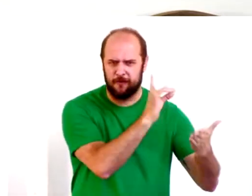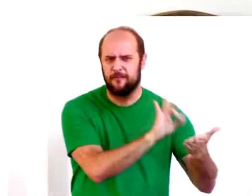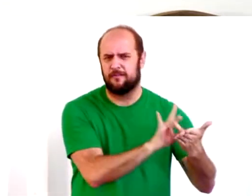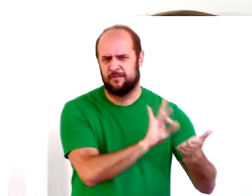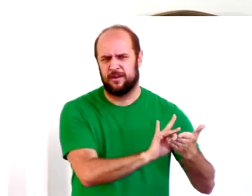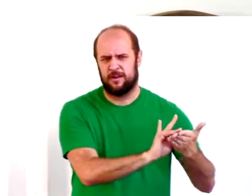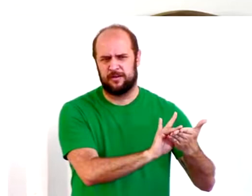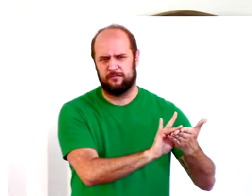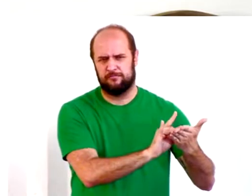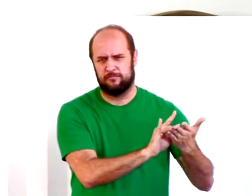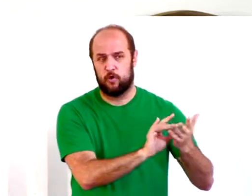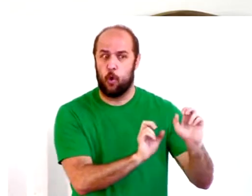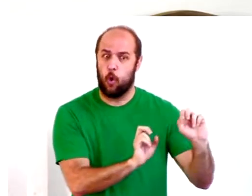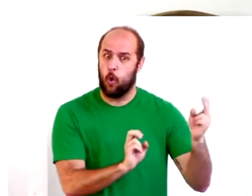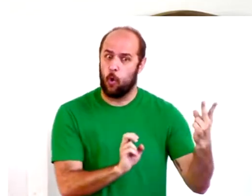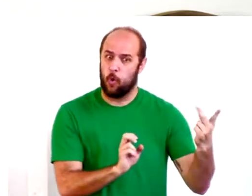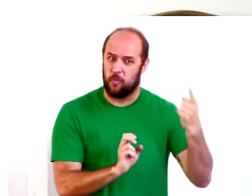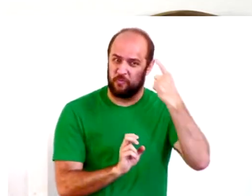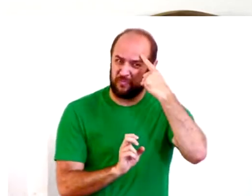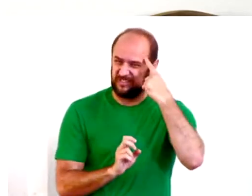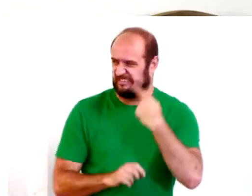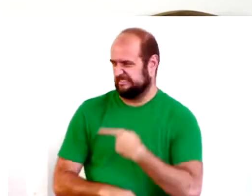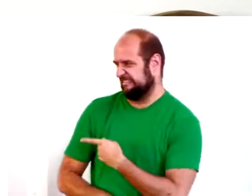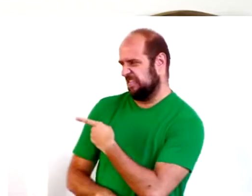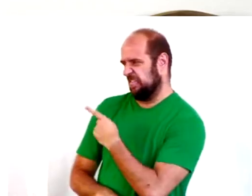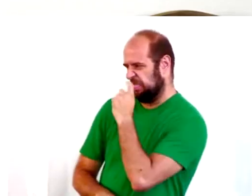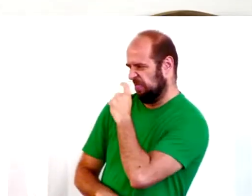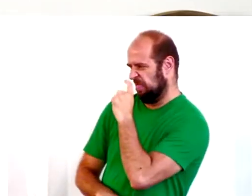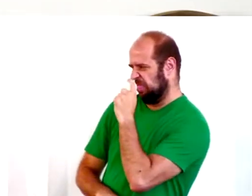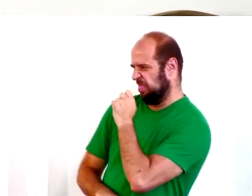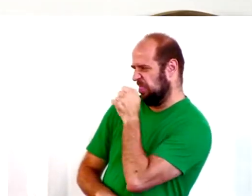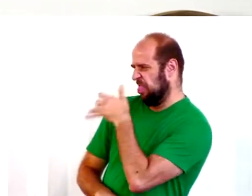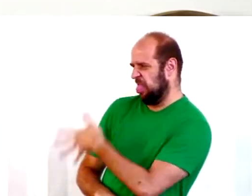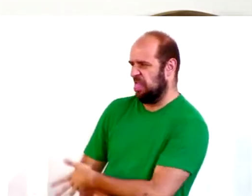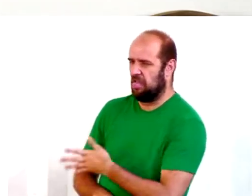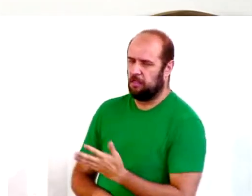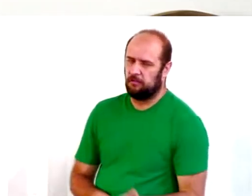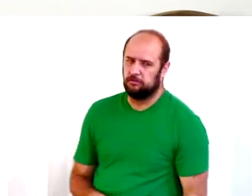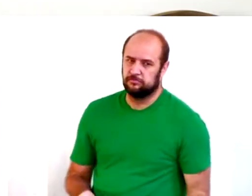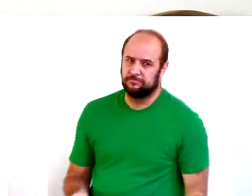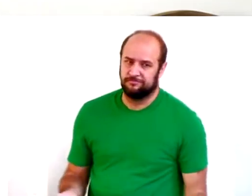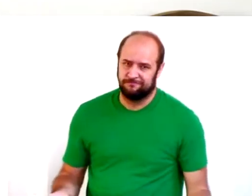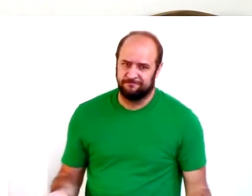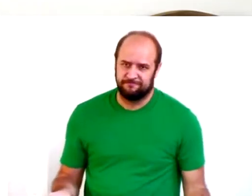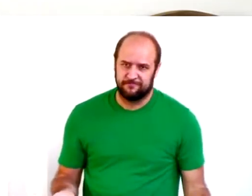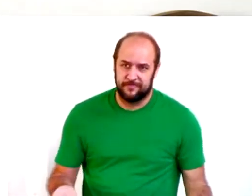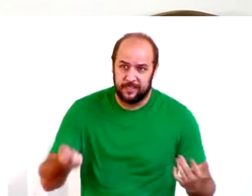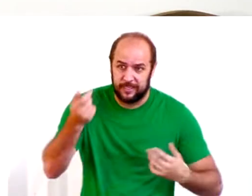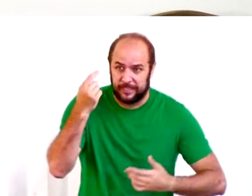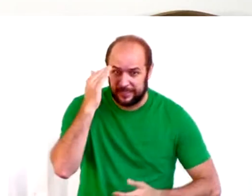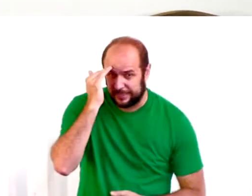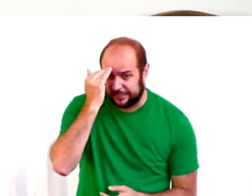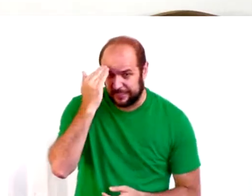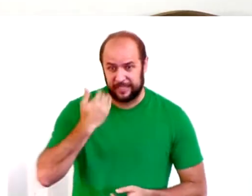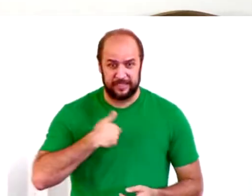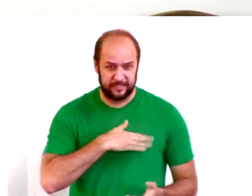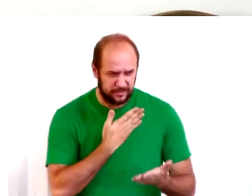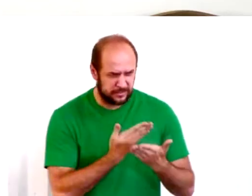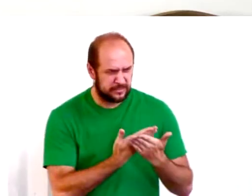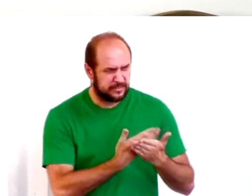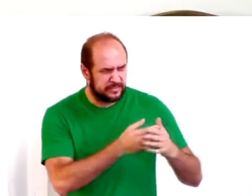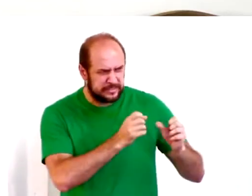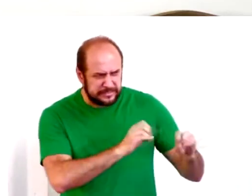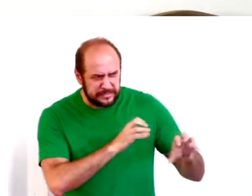percebido em nós que nós seguimos uma verdade, um ensino mais profundo do que o ensino secular dos